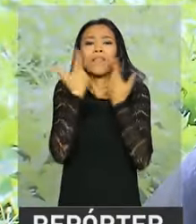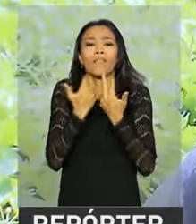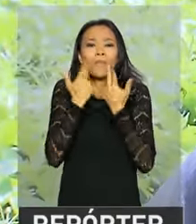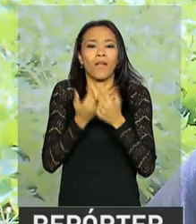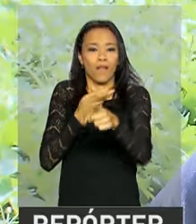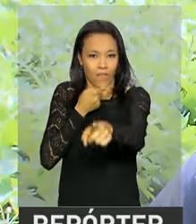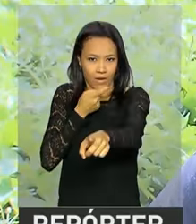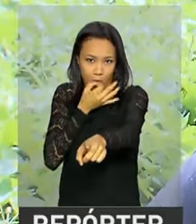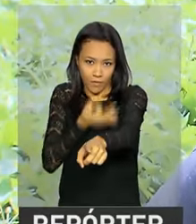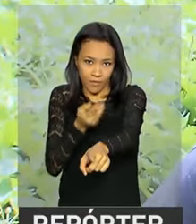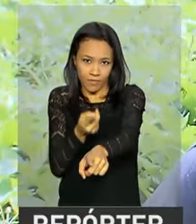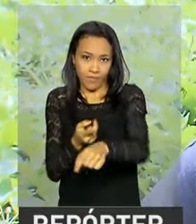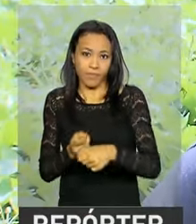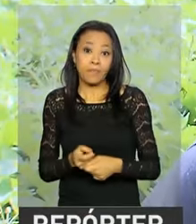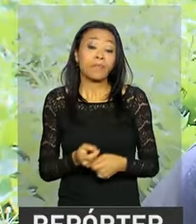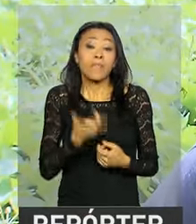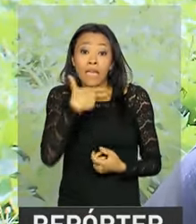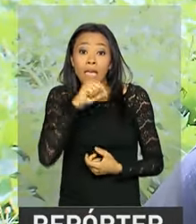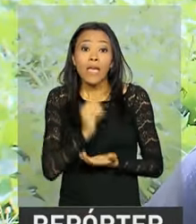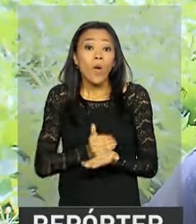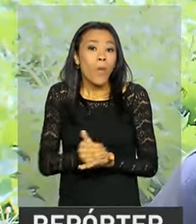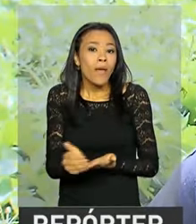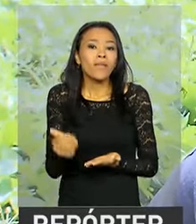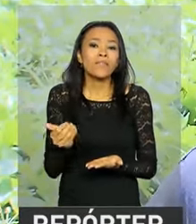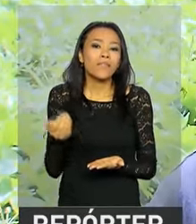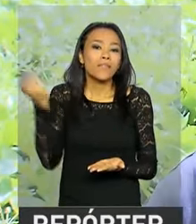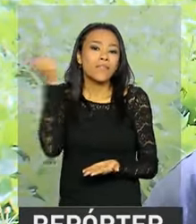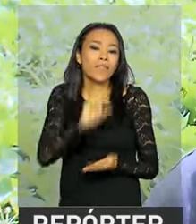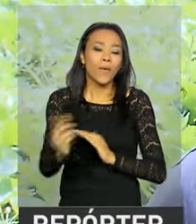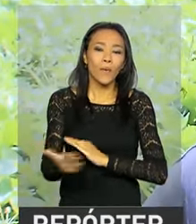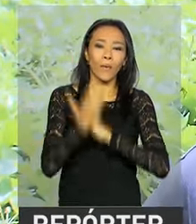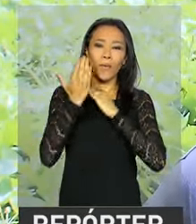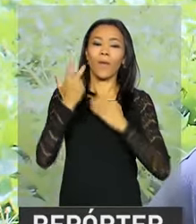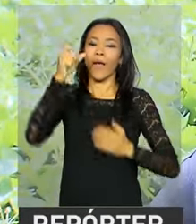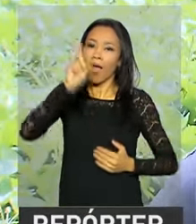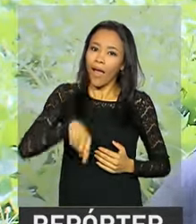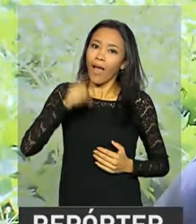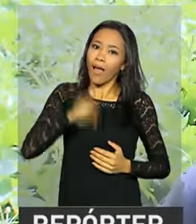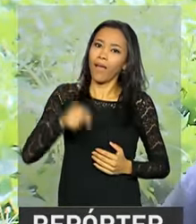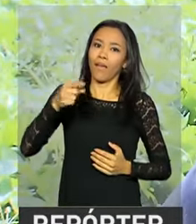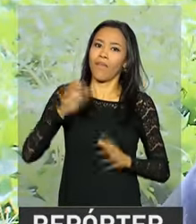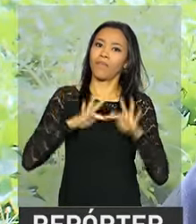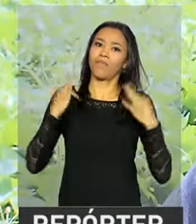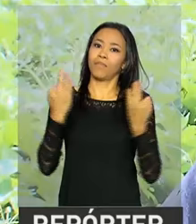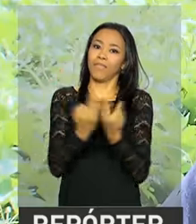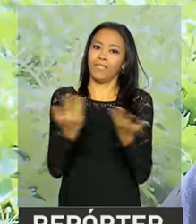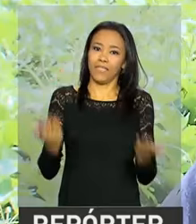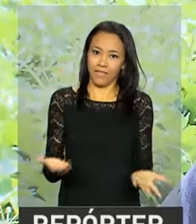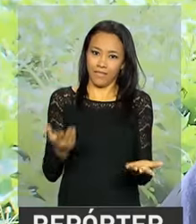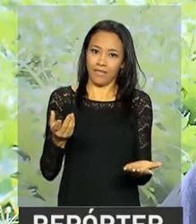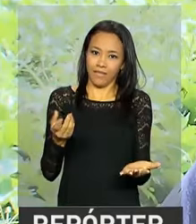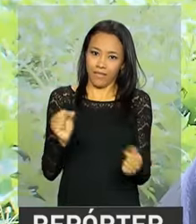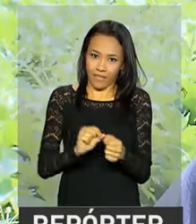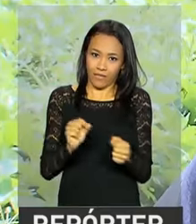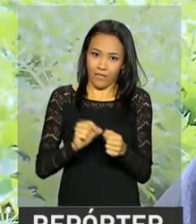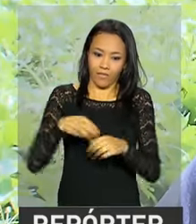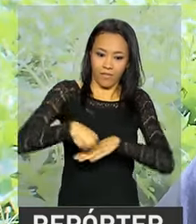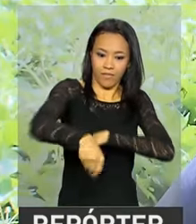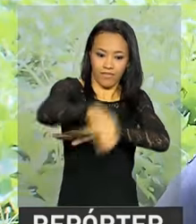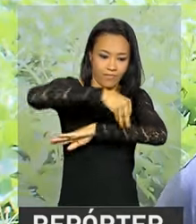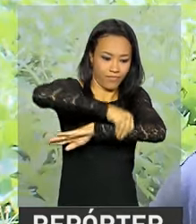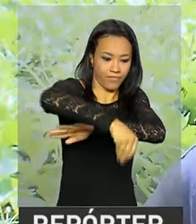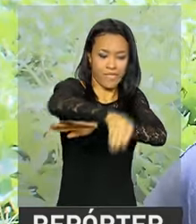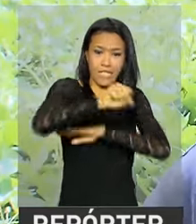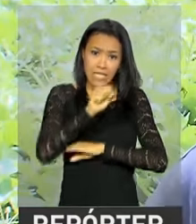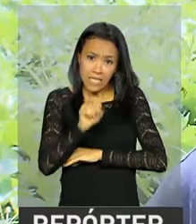natureza. Eh, quem começa ganhando nessa nessa coisa toda é a própria família que produz orgânico, tá?